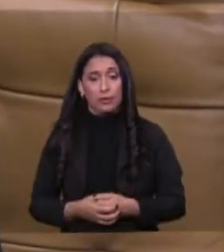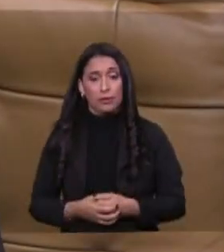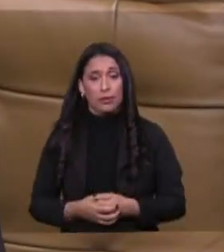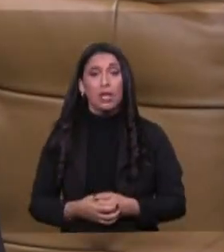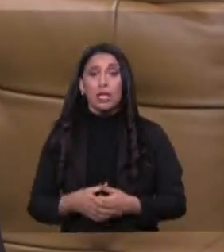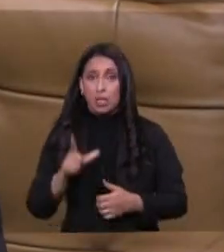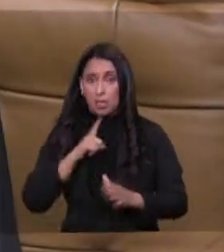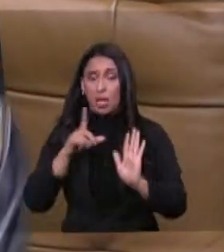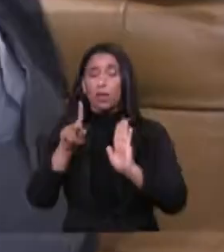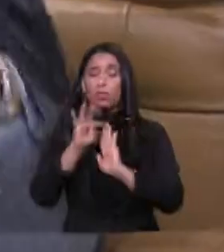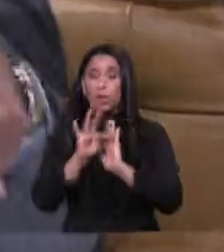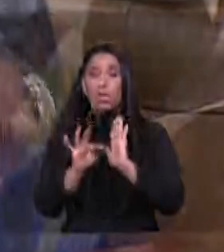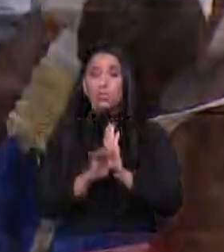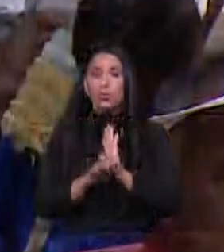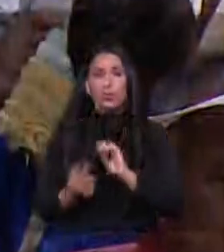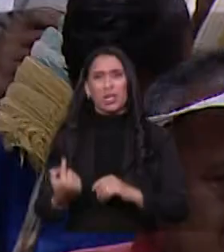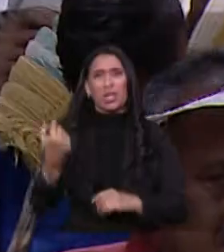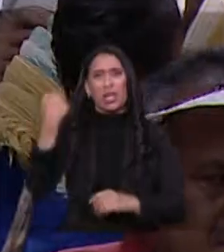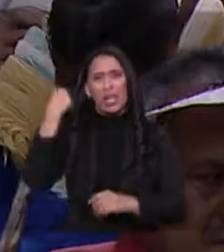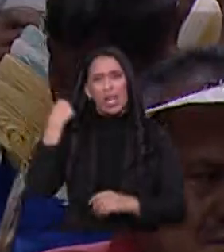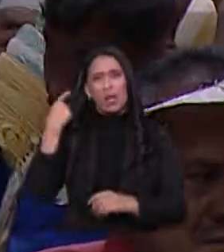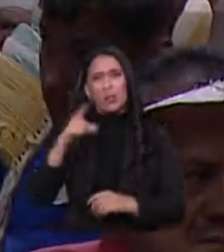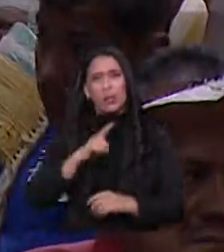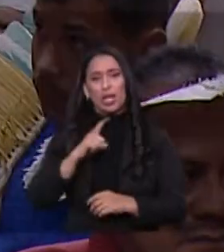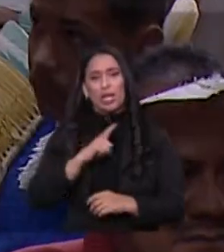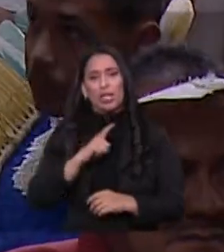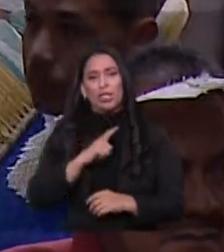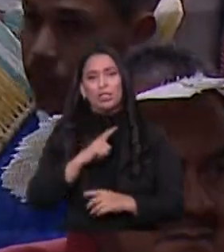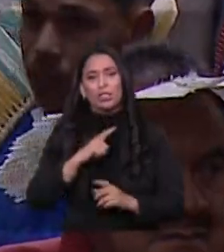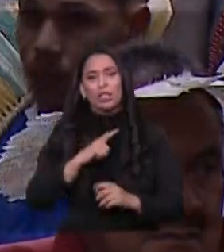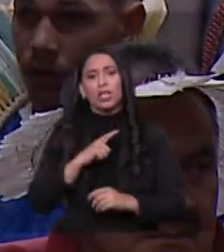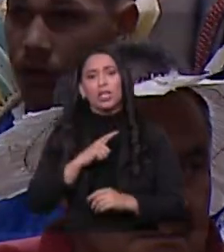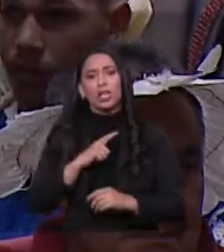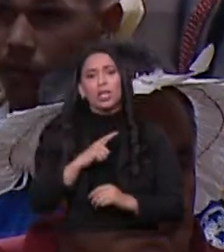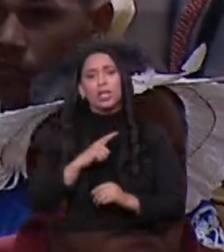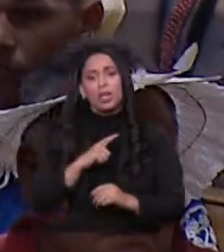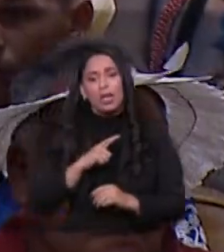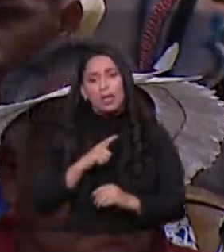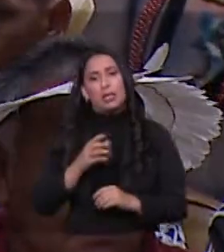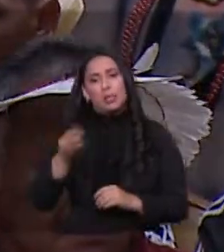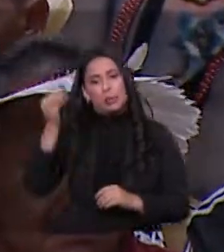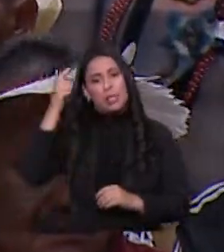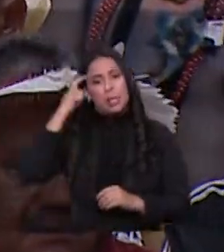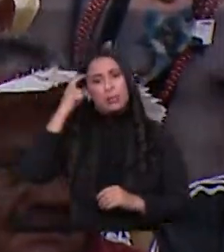Isso está no texto, porque a época graçava esse tipo de concepção.